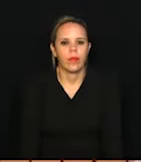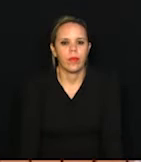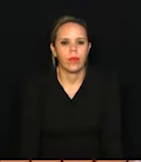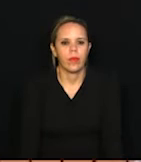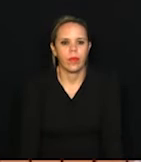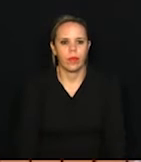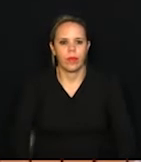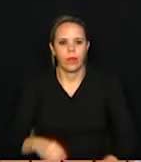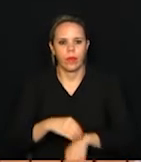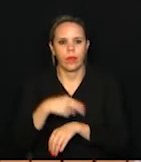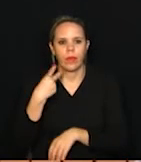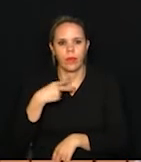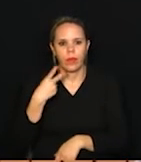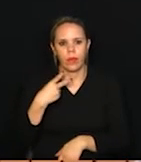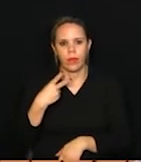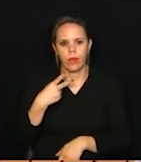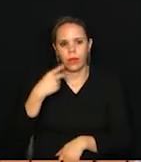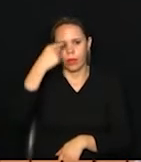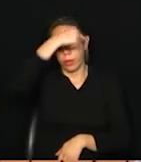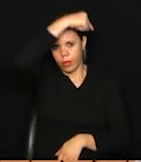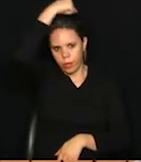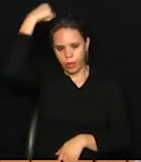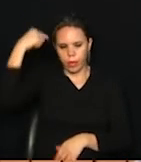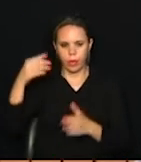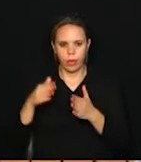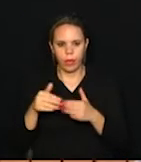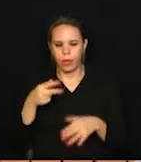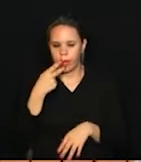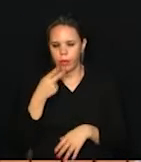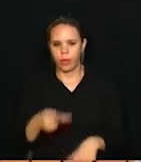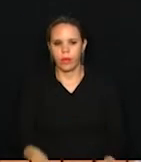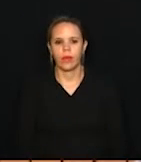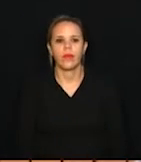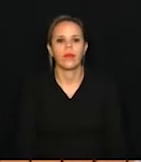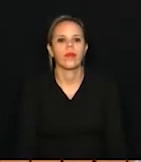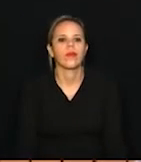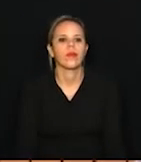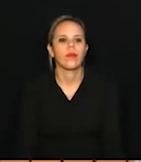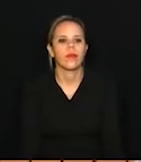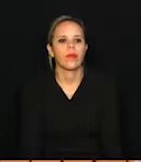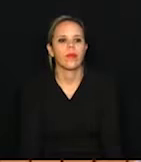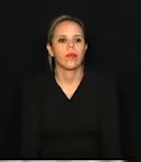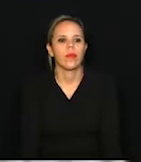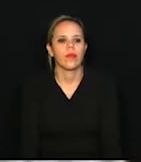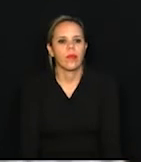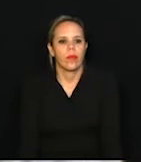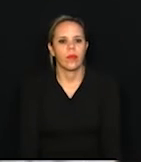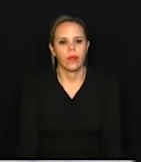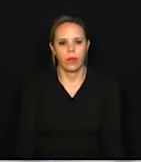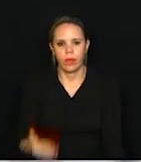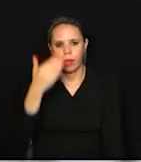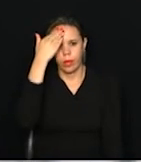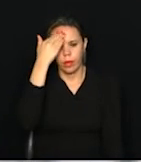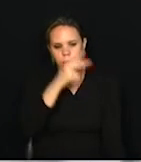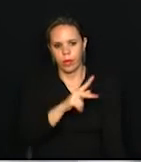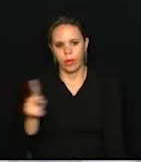Passo agora a palavra ao vereador Paulo Gaspar, que solicitou o uso da palavra. Obrigado, presidente.